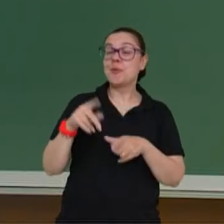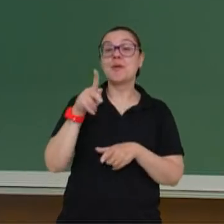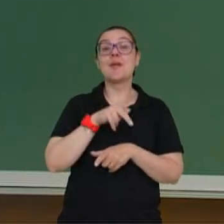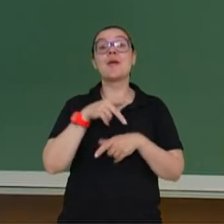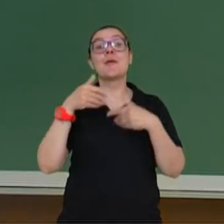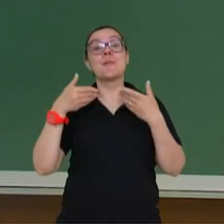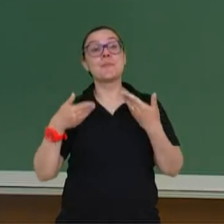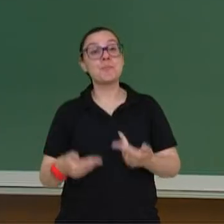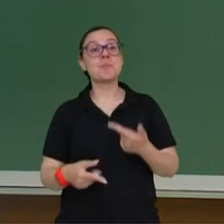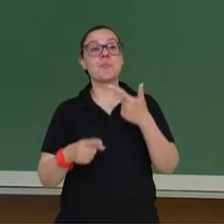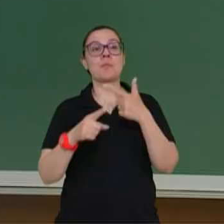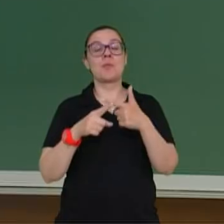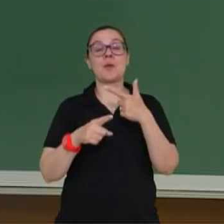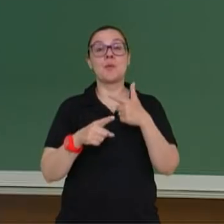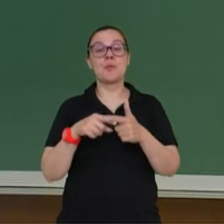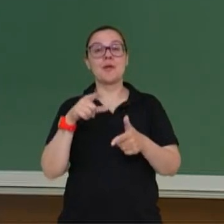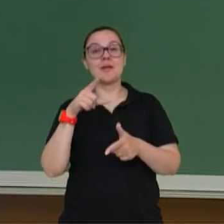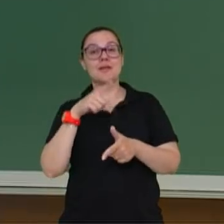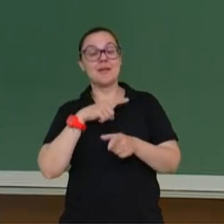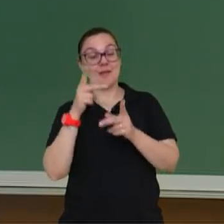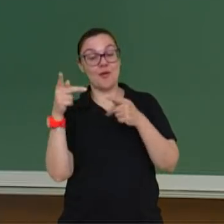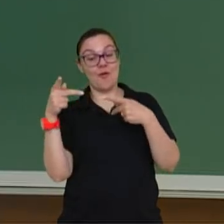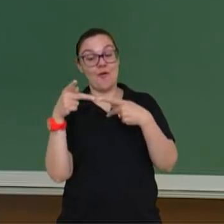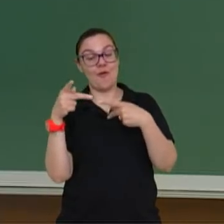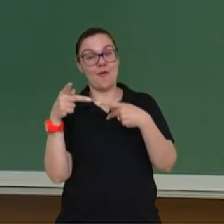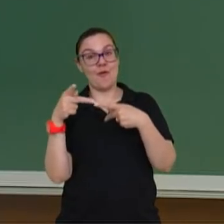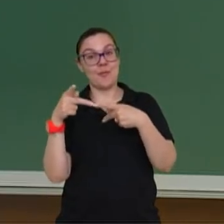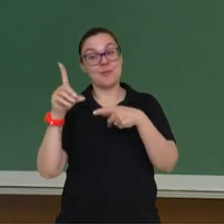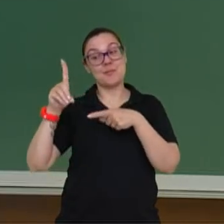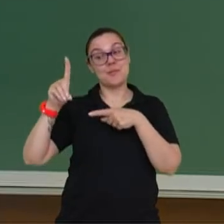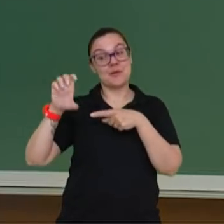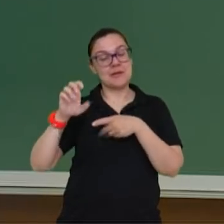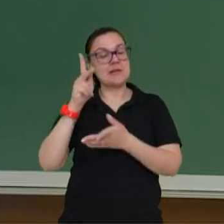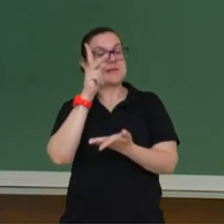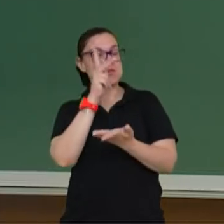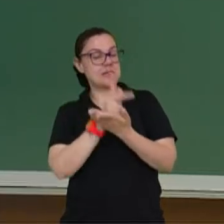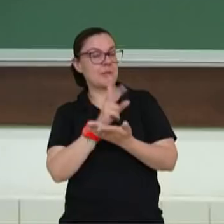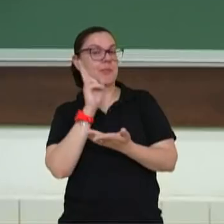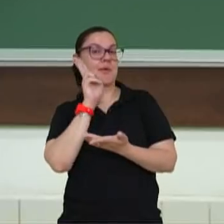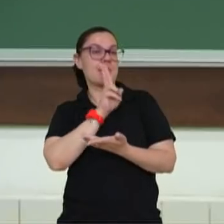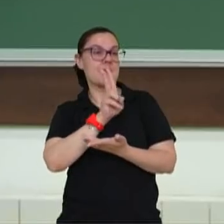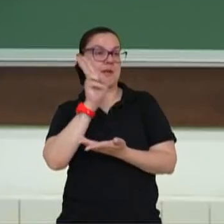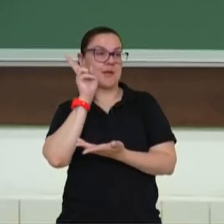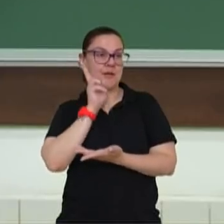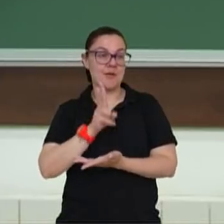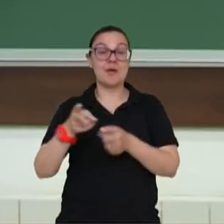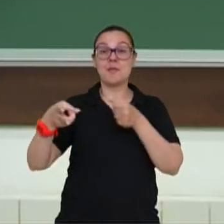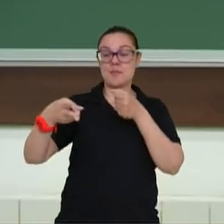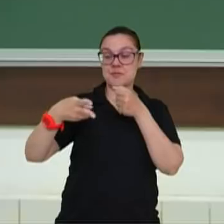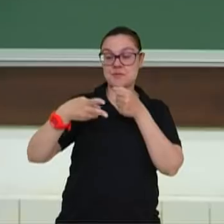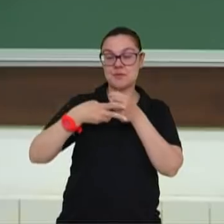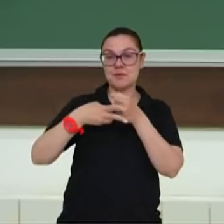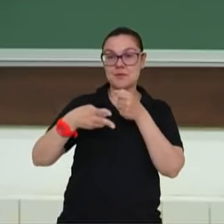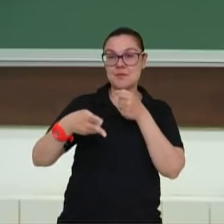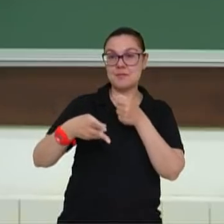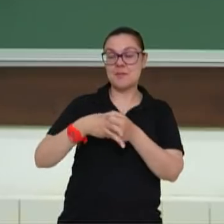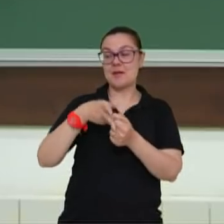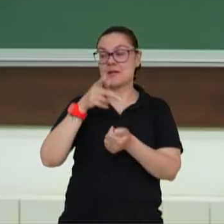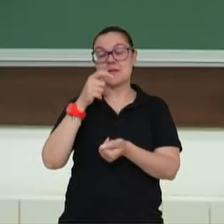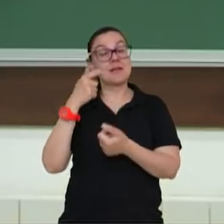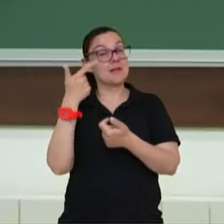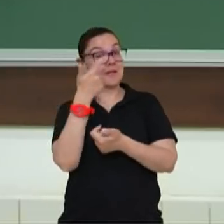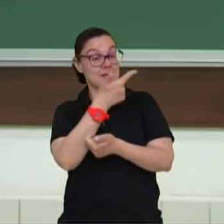professora? Porque eu tenho a preposição. Lembrando que os verbos